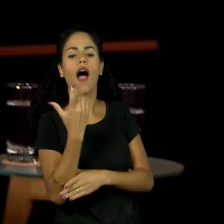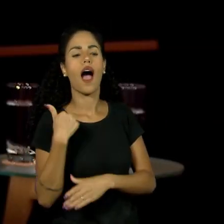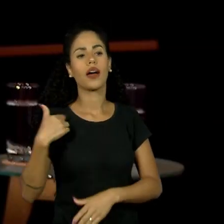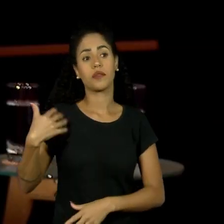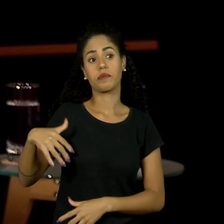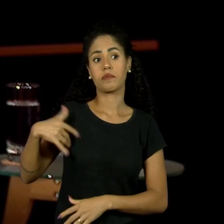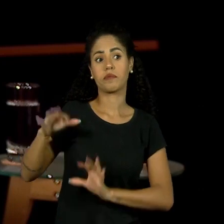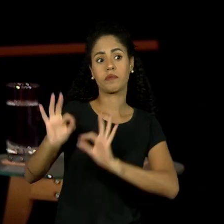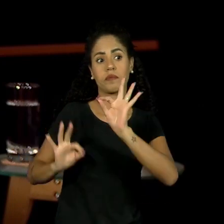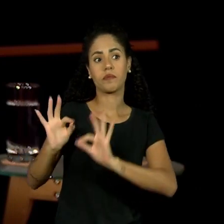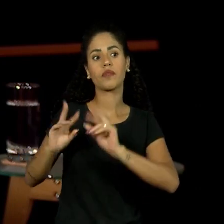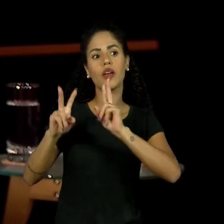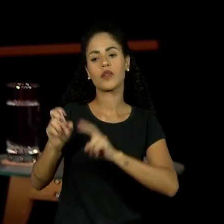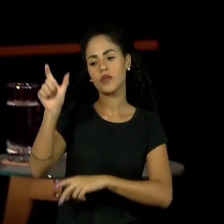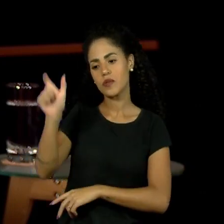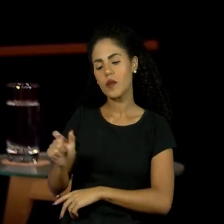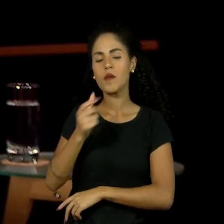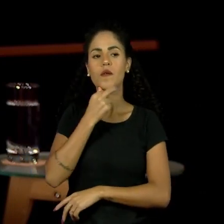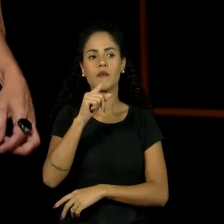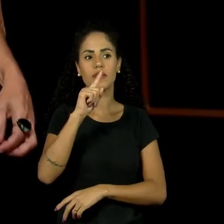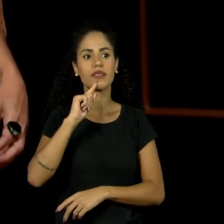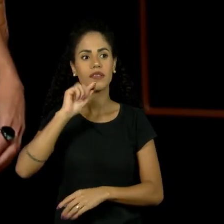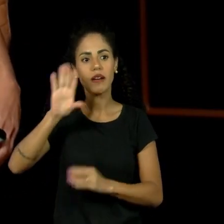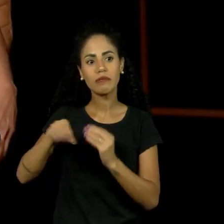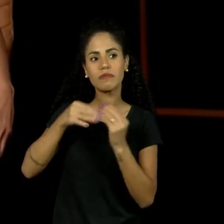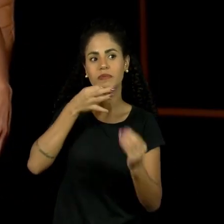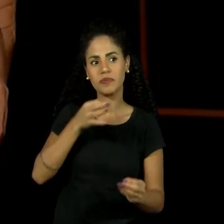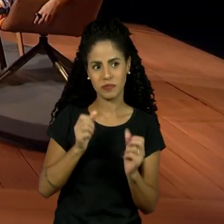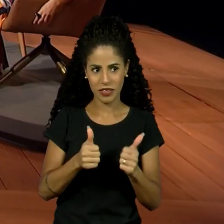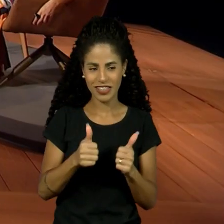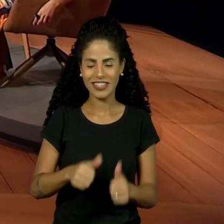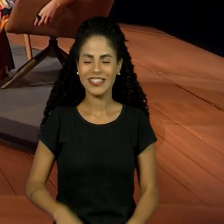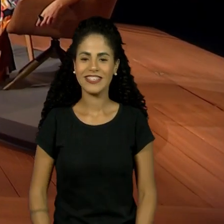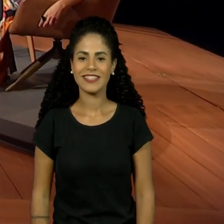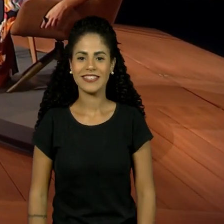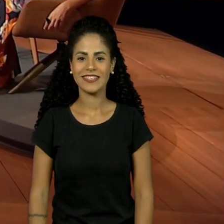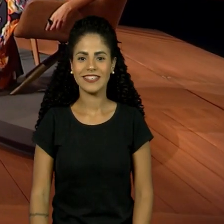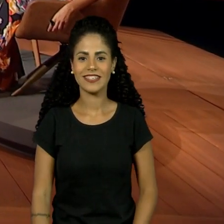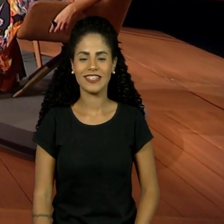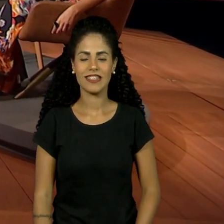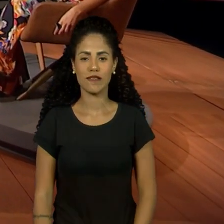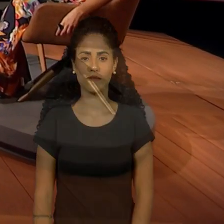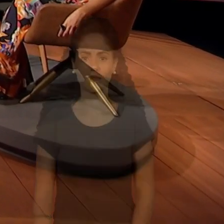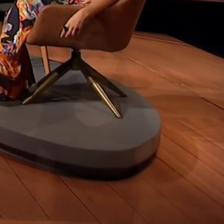fez um quadro sobre ele para depois você comentar. Ai, que ótimo.